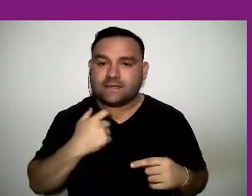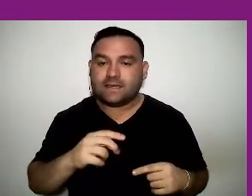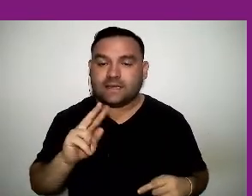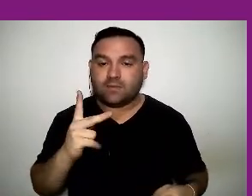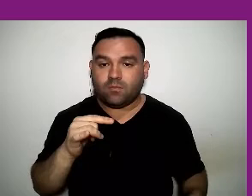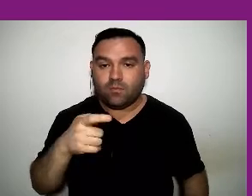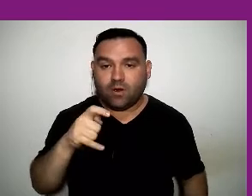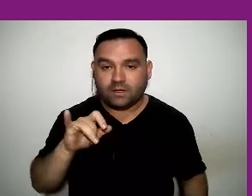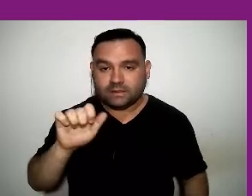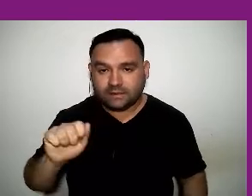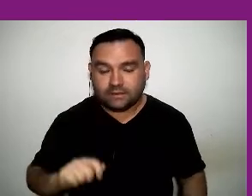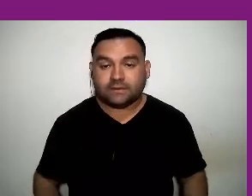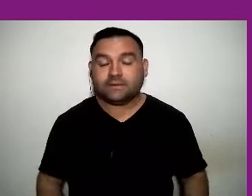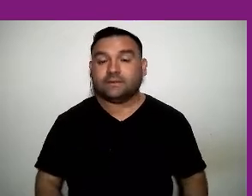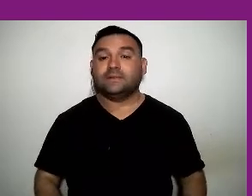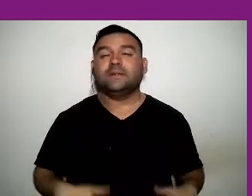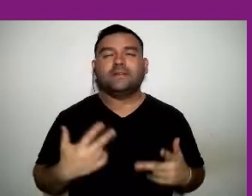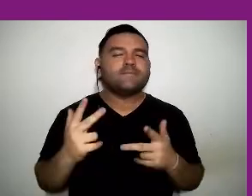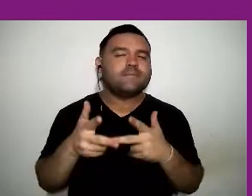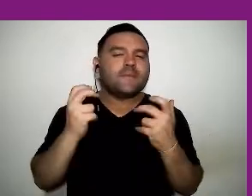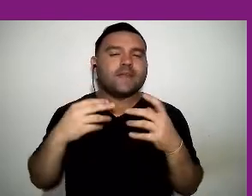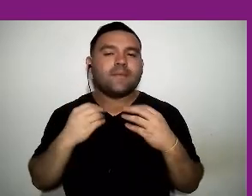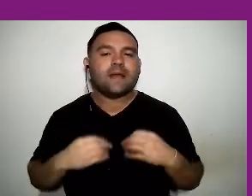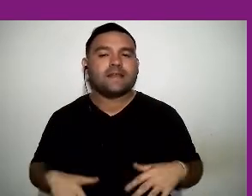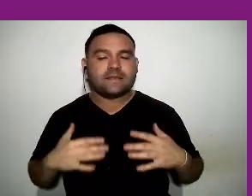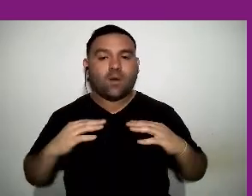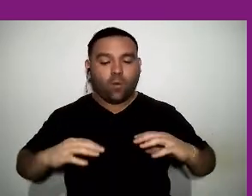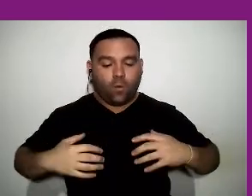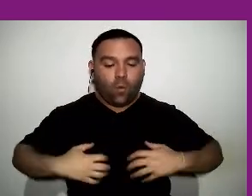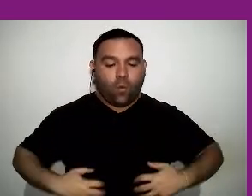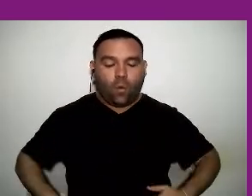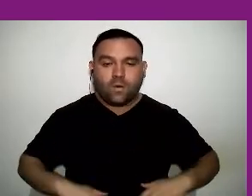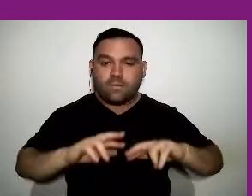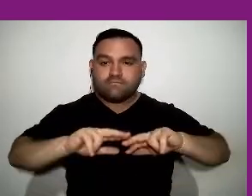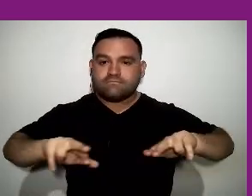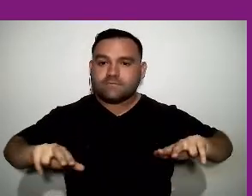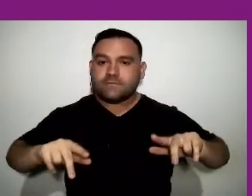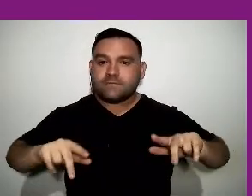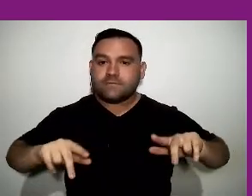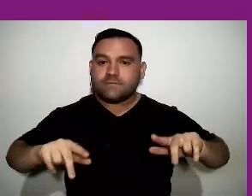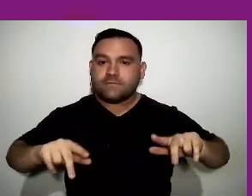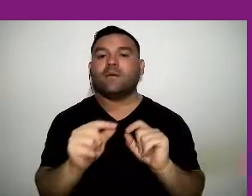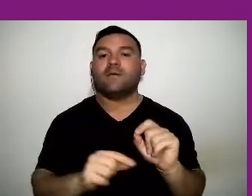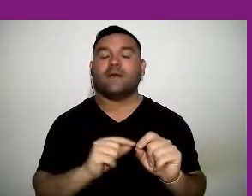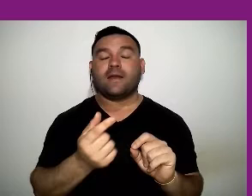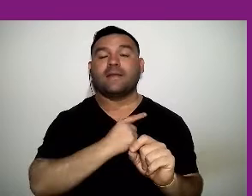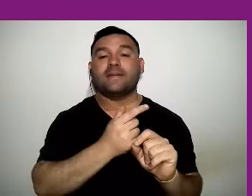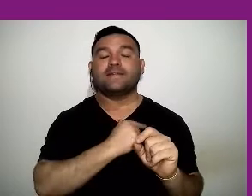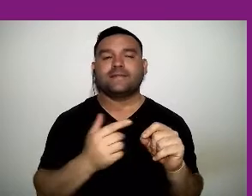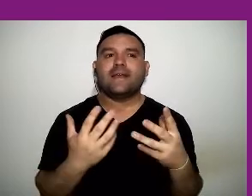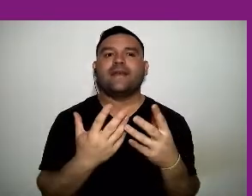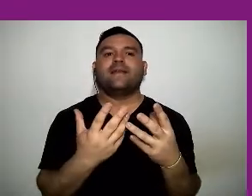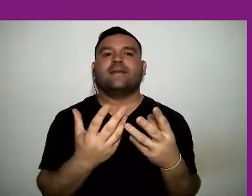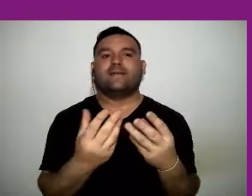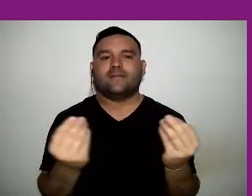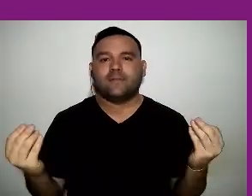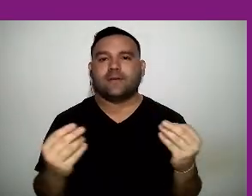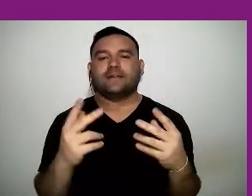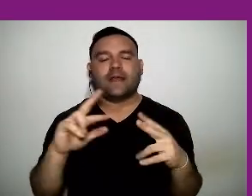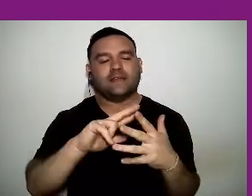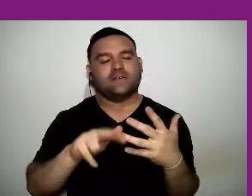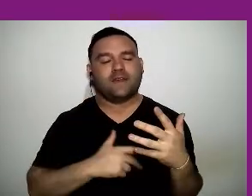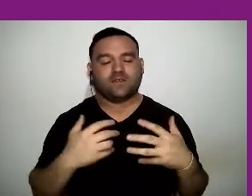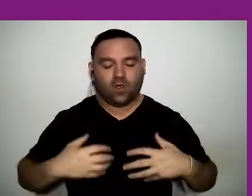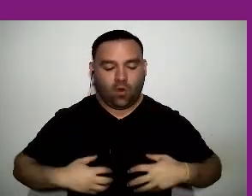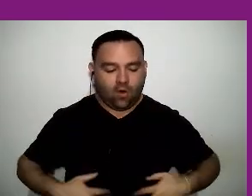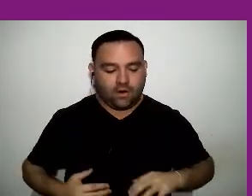hipóxia. Então, vocês percebem que a lesão orgânica múltipla ela está associada a uma integração grande desses diferentes